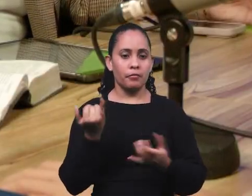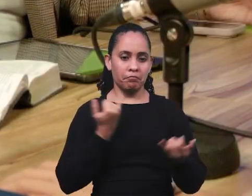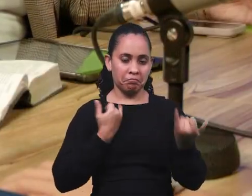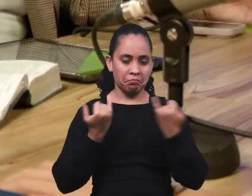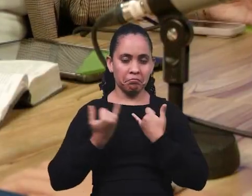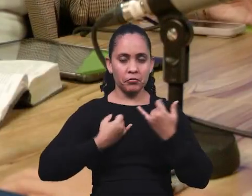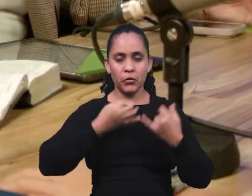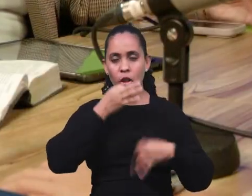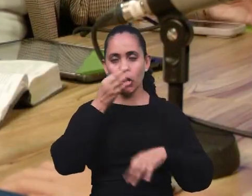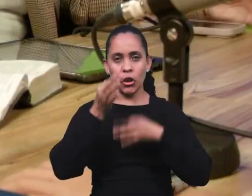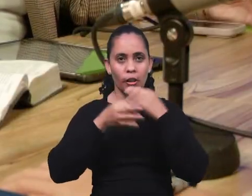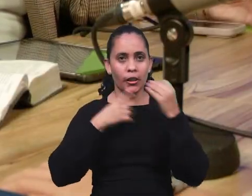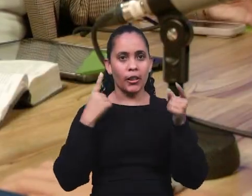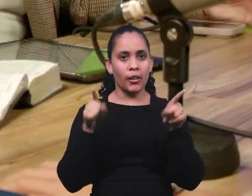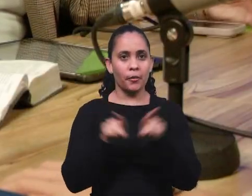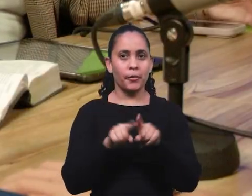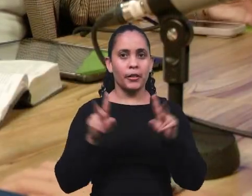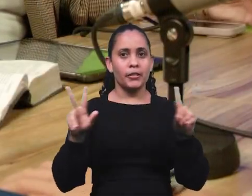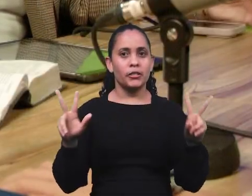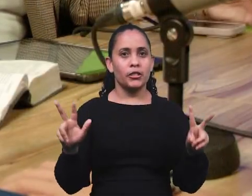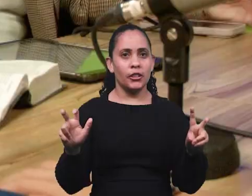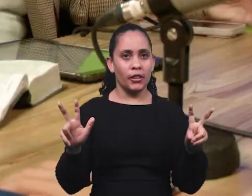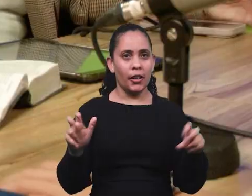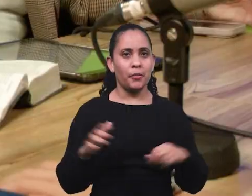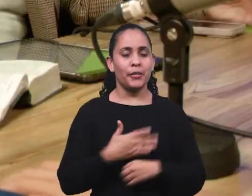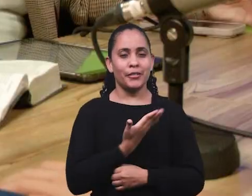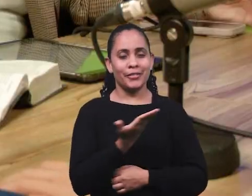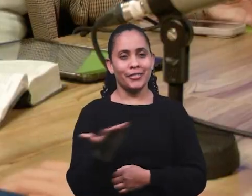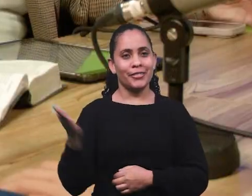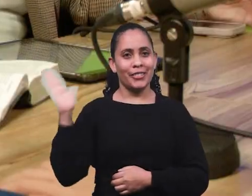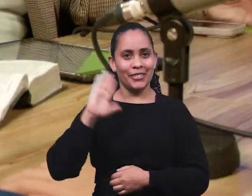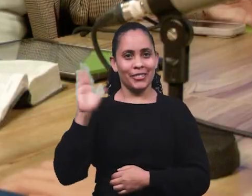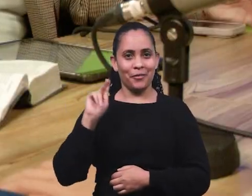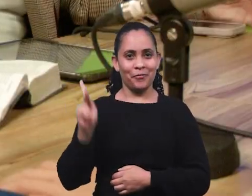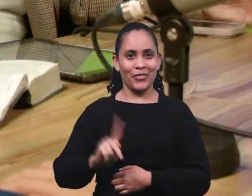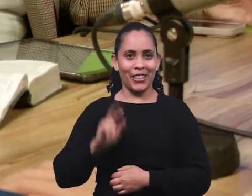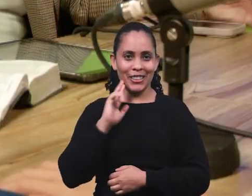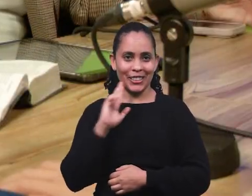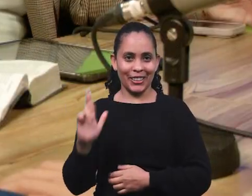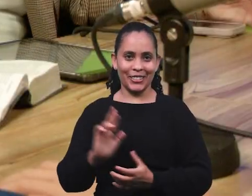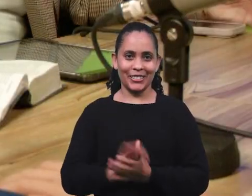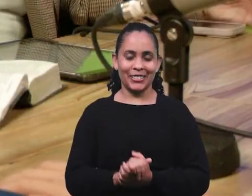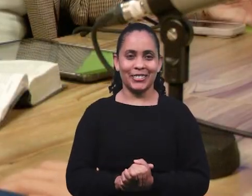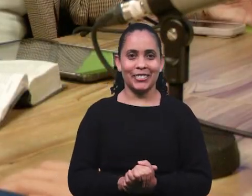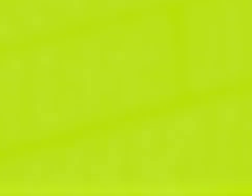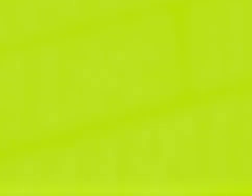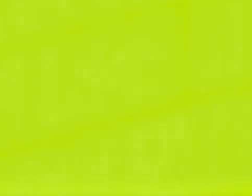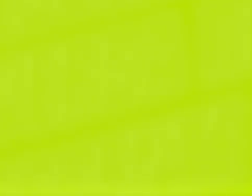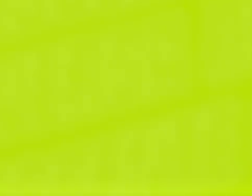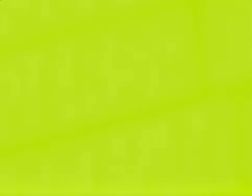vocês tragam sugestões de temas para a gente e a todos vocês, a paz do Senhor.